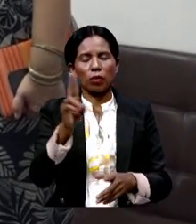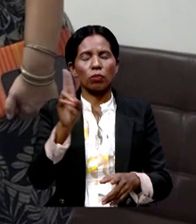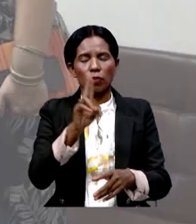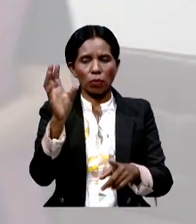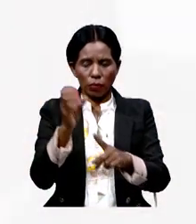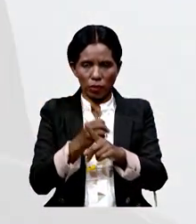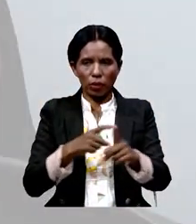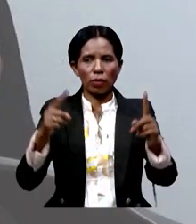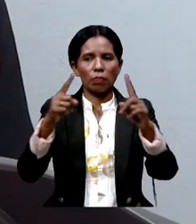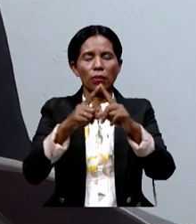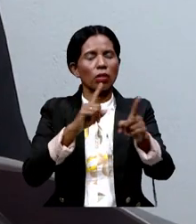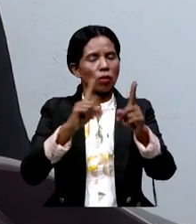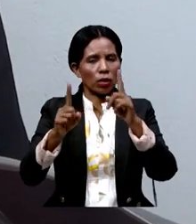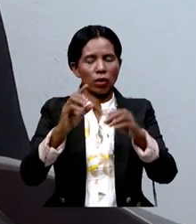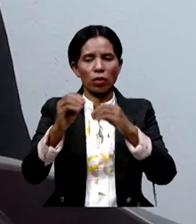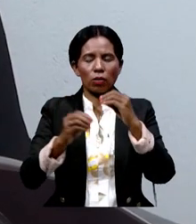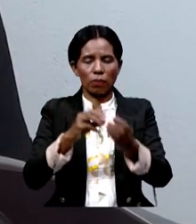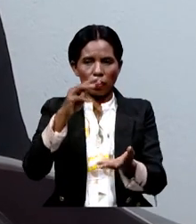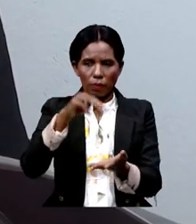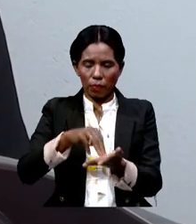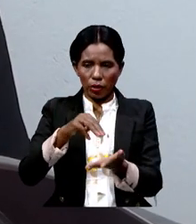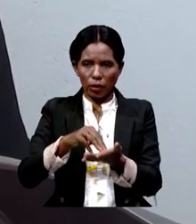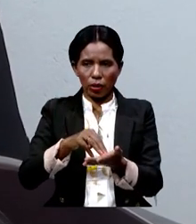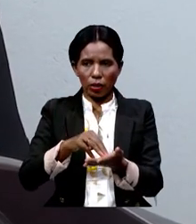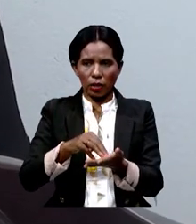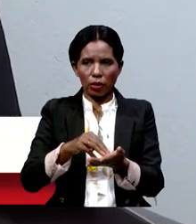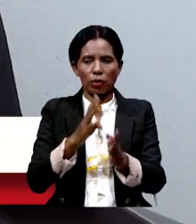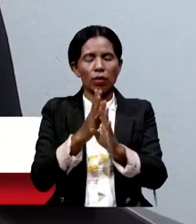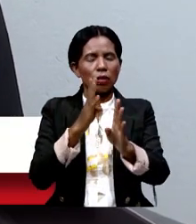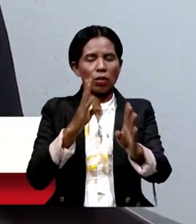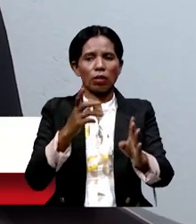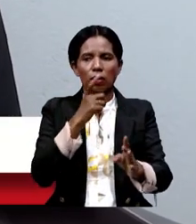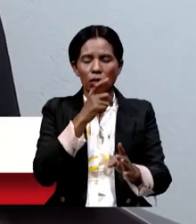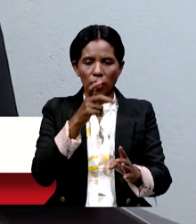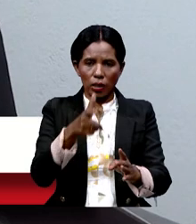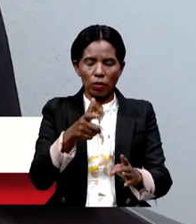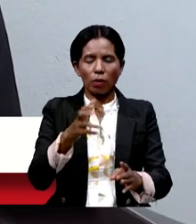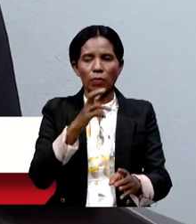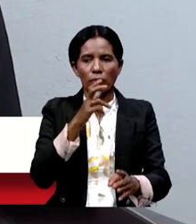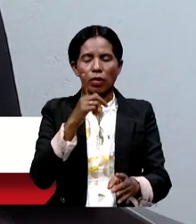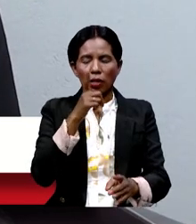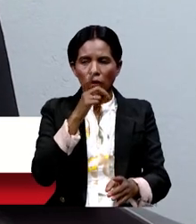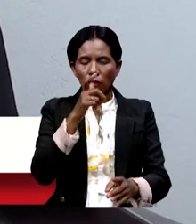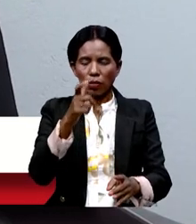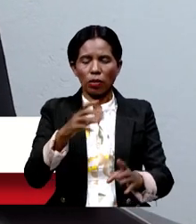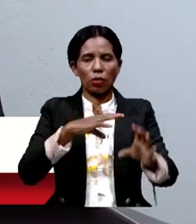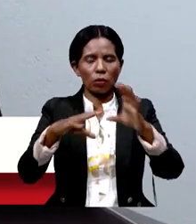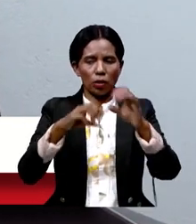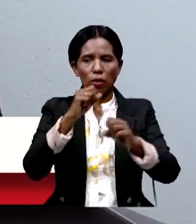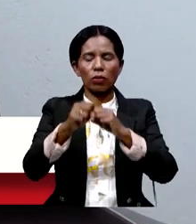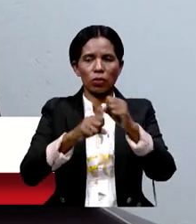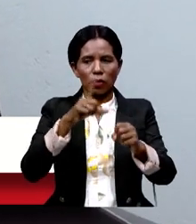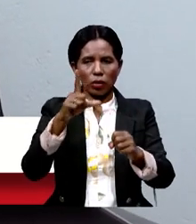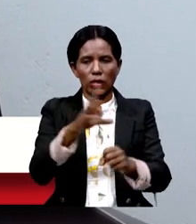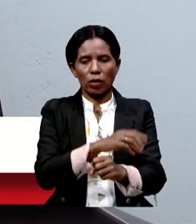para falarmos em algumas matérias, na forma como a língua portuguesa necessita da comunicação social para